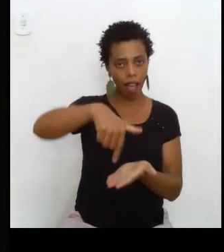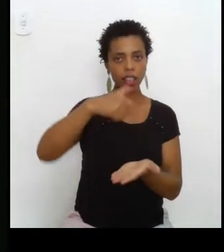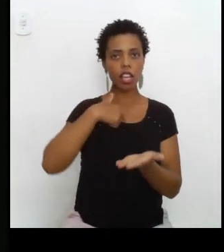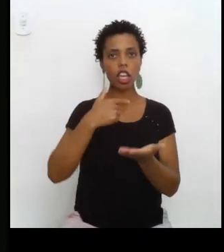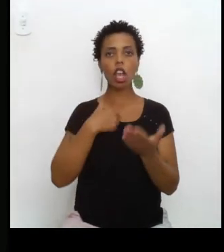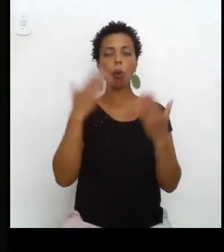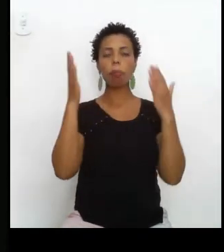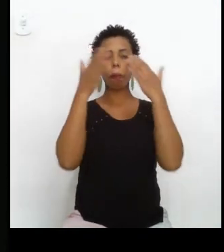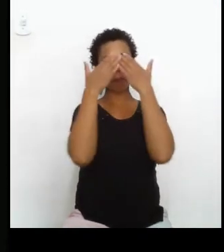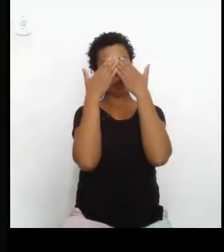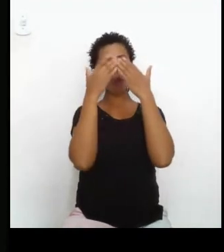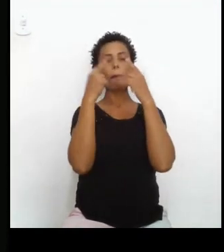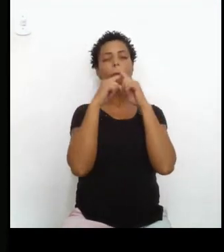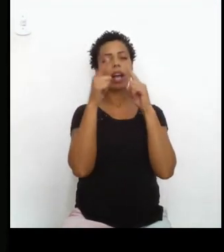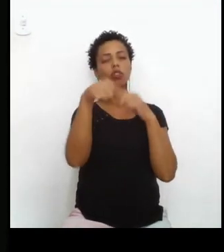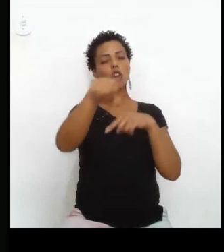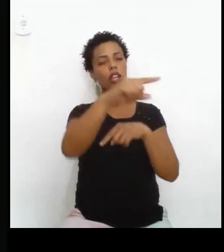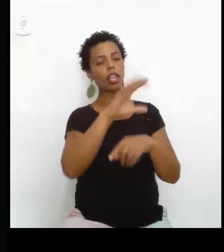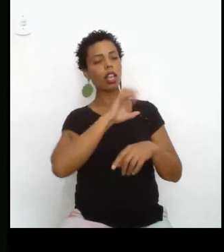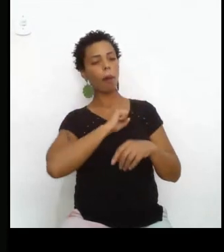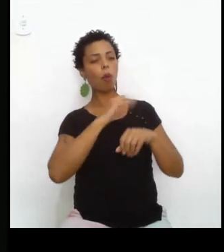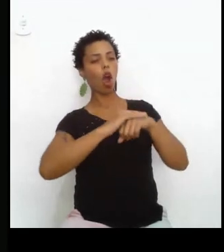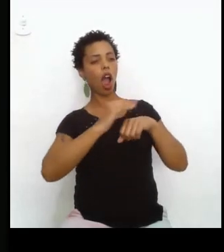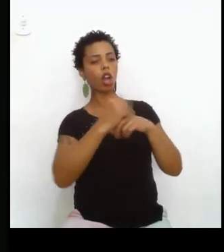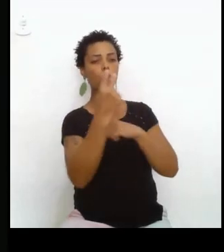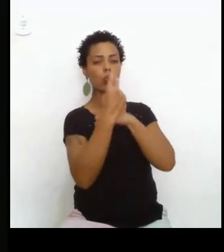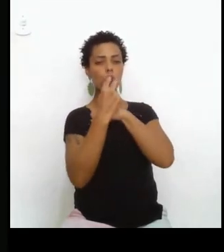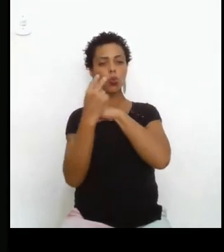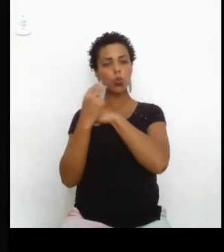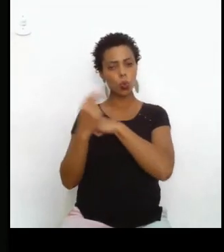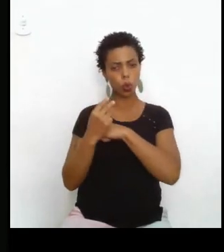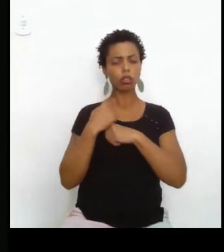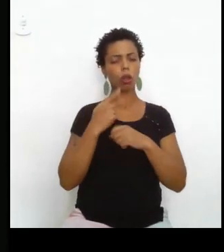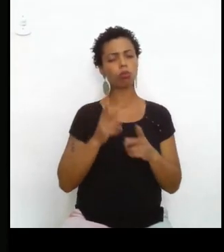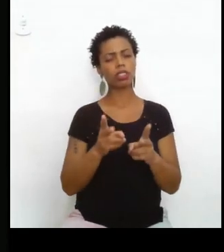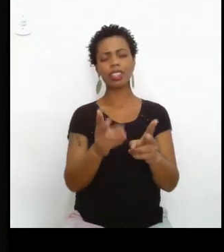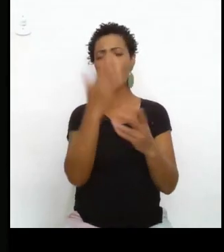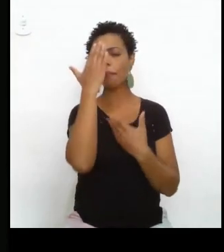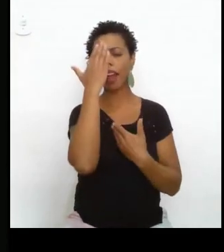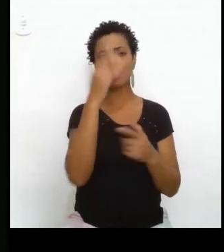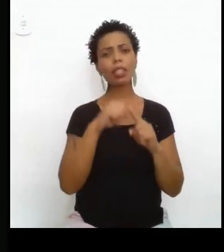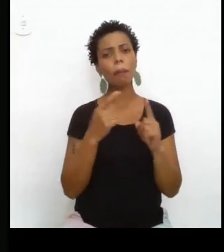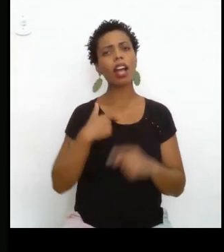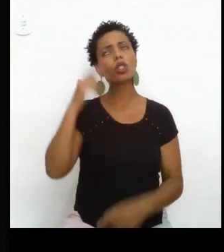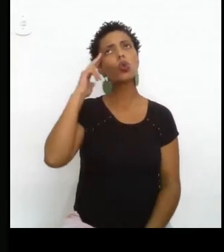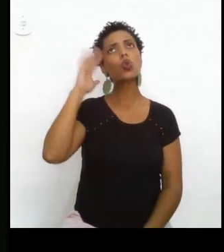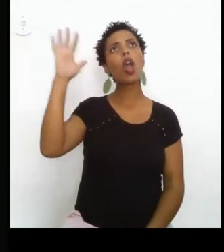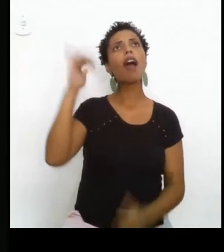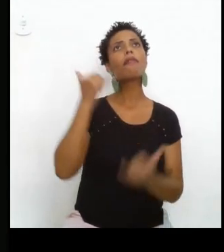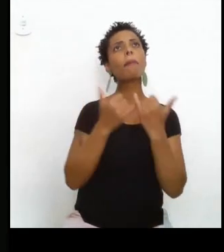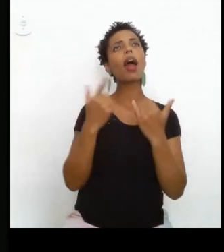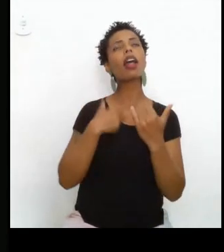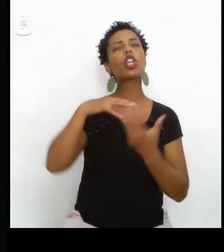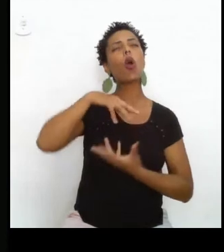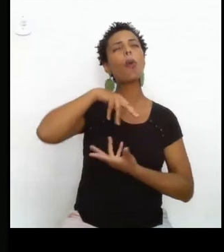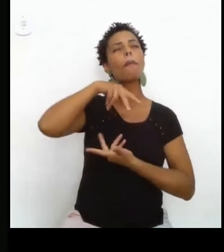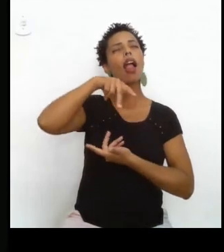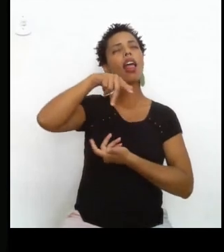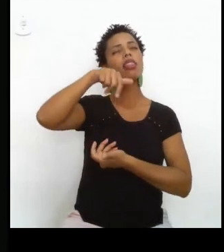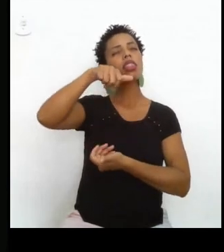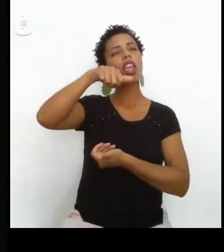por amor com você eu seria eternamente grata por isso eu sonhava que eu era uma espécie de planeta no infinito sem sol